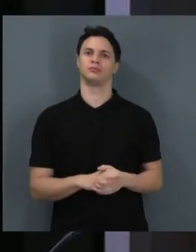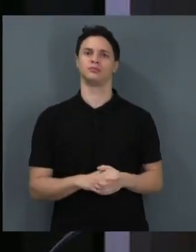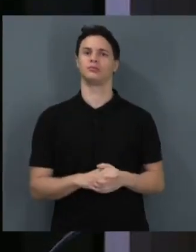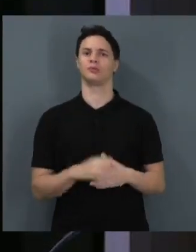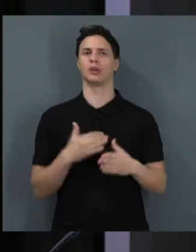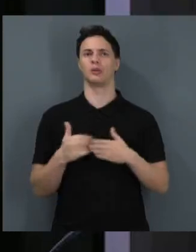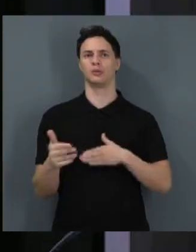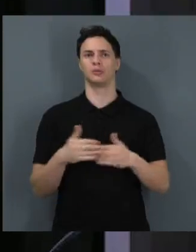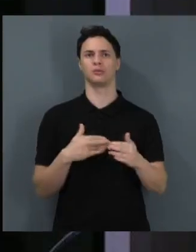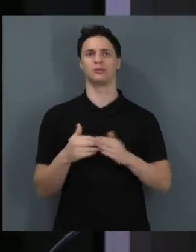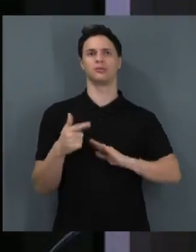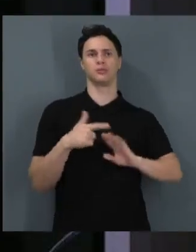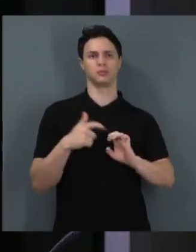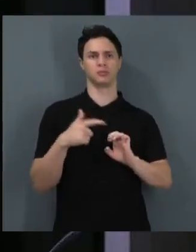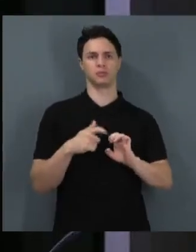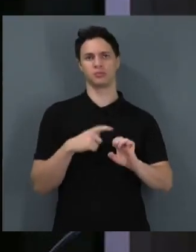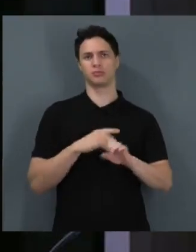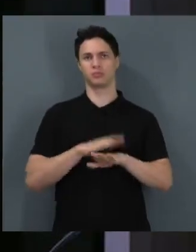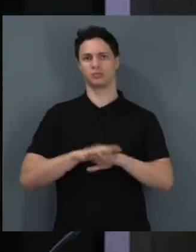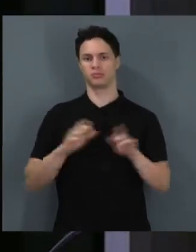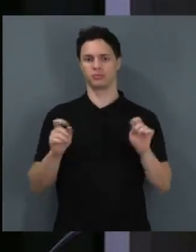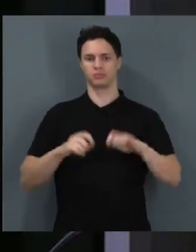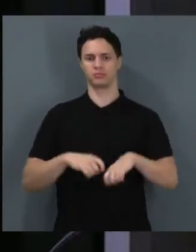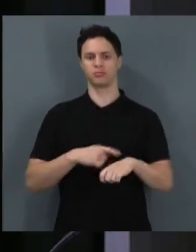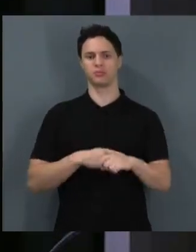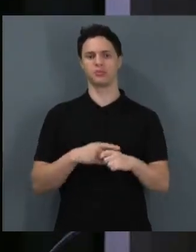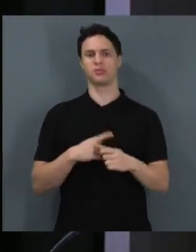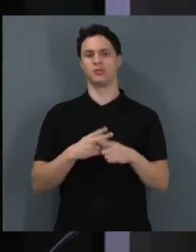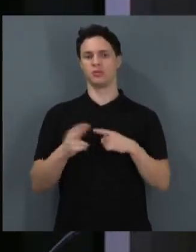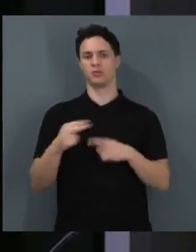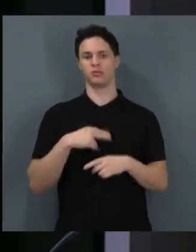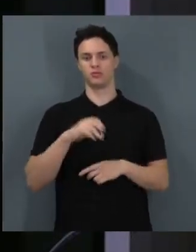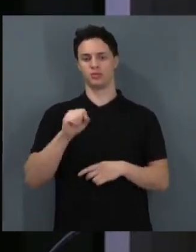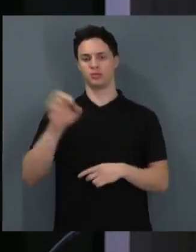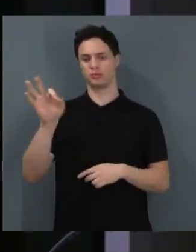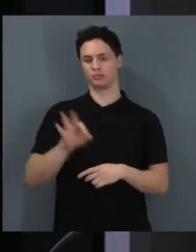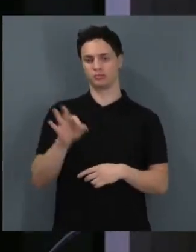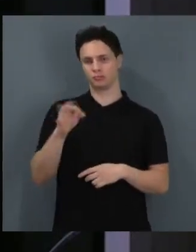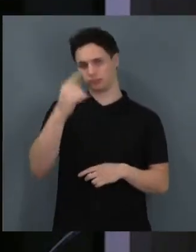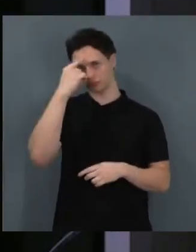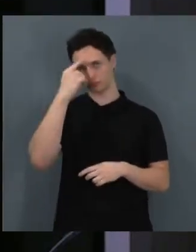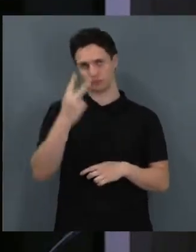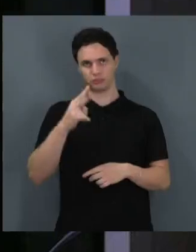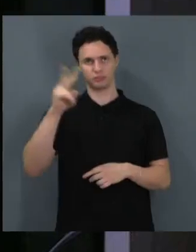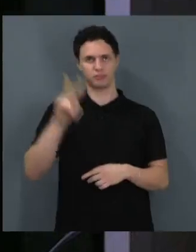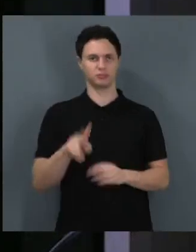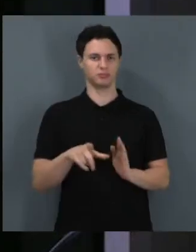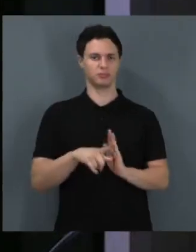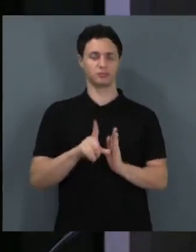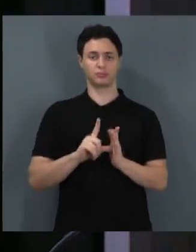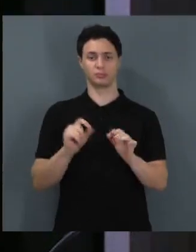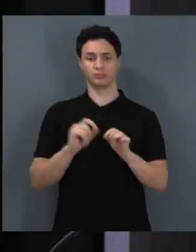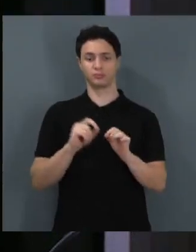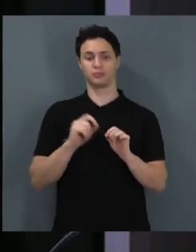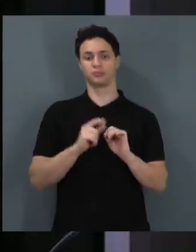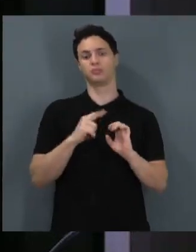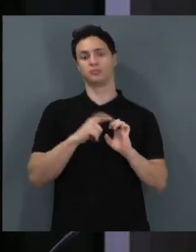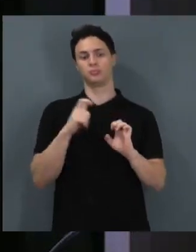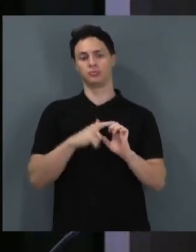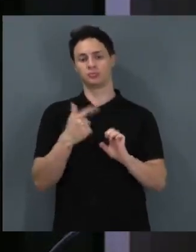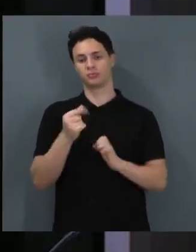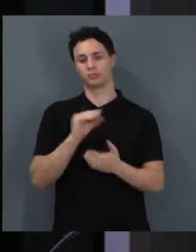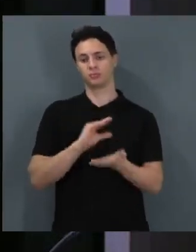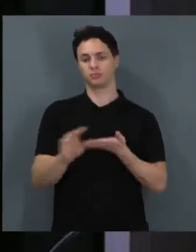empreendedor que tenha a possibilidade de ter um ganho de 8% sem risco, vai pensar 2 vezes antes de empreender, antes de investir nesse